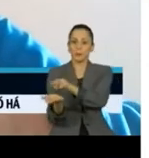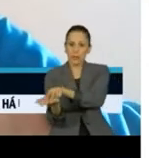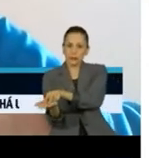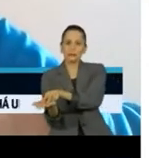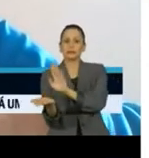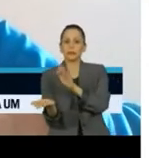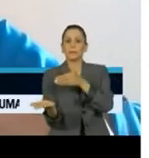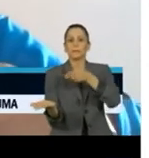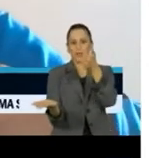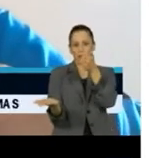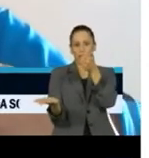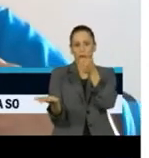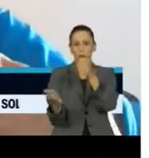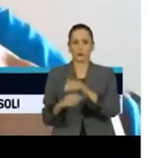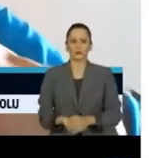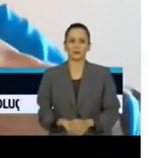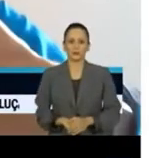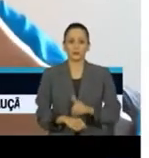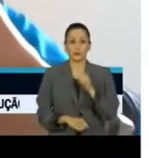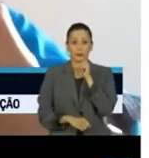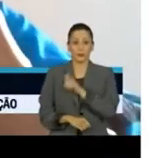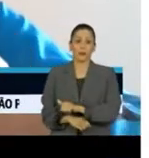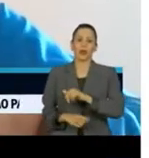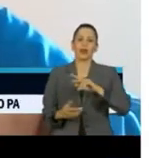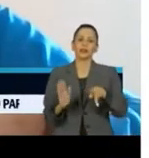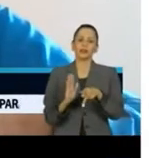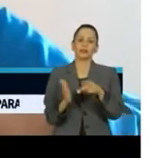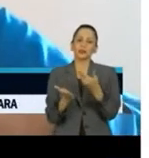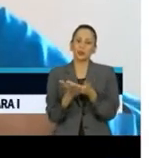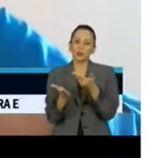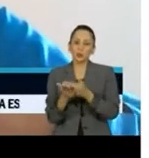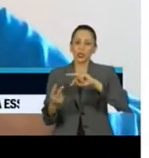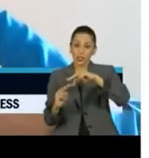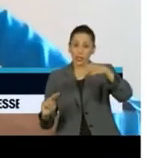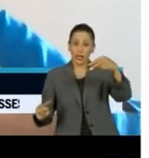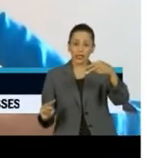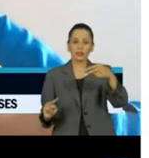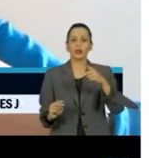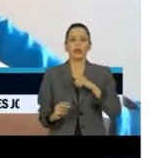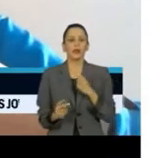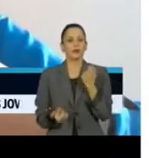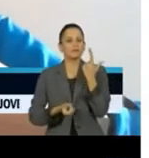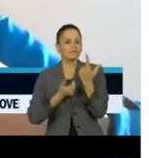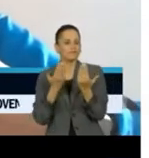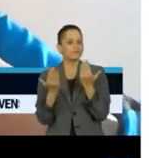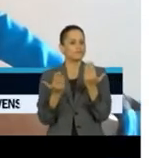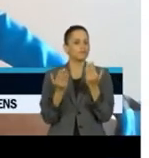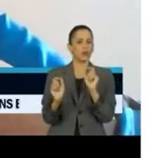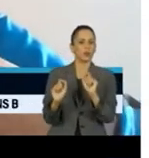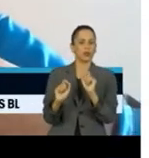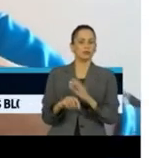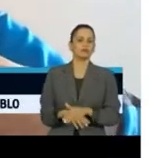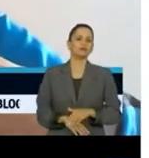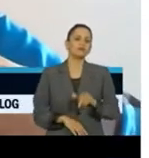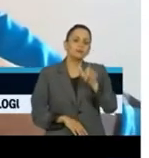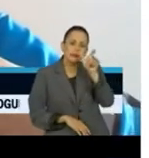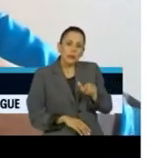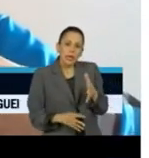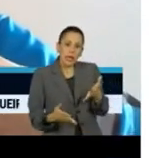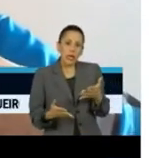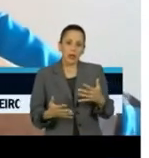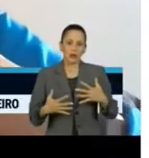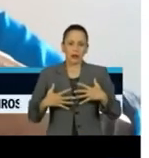A geneticista Maiana Zatz tem alguns questionamentos. Se você está querendo diminuir a inflamação,